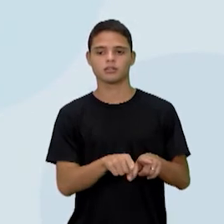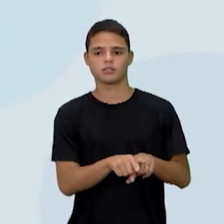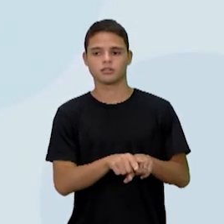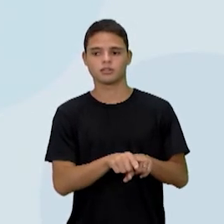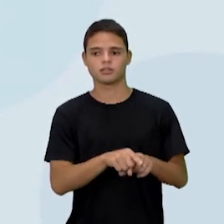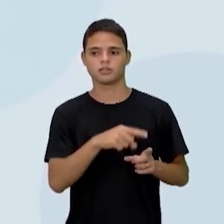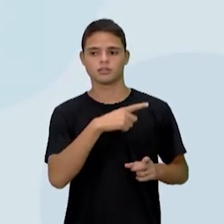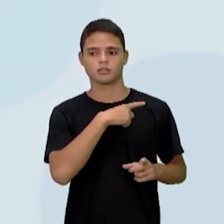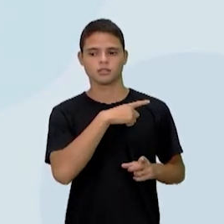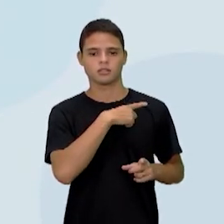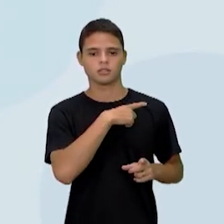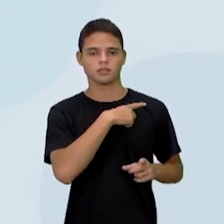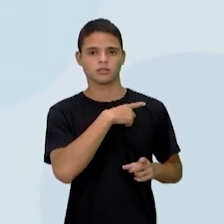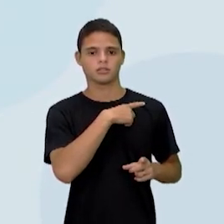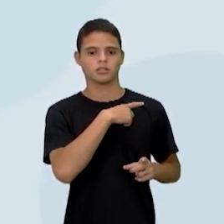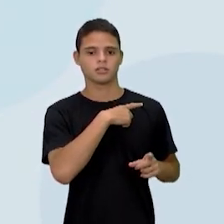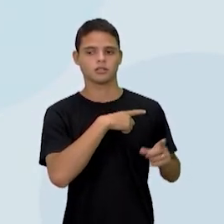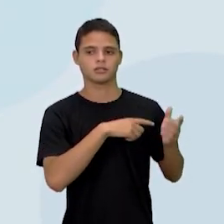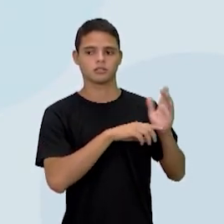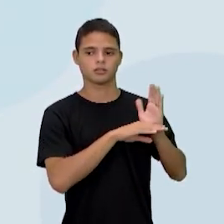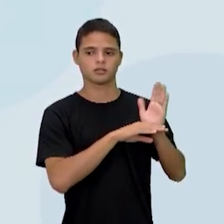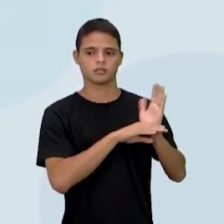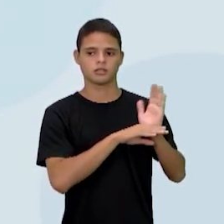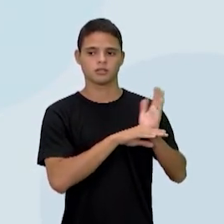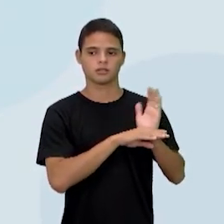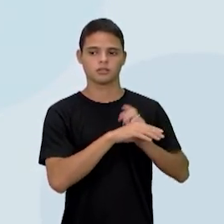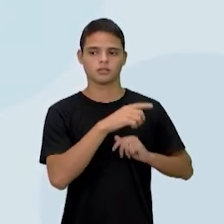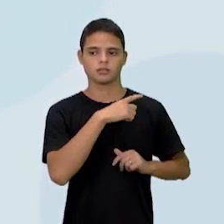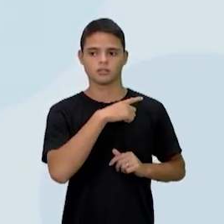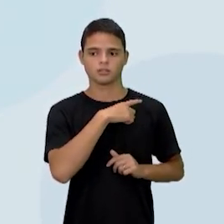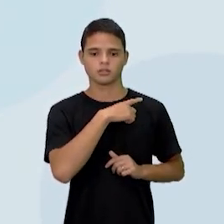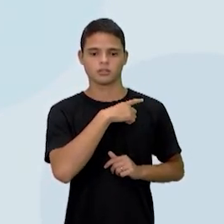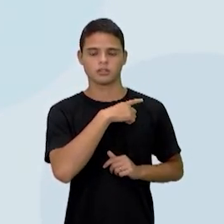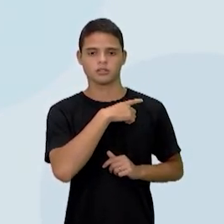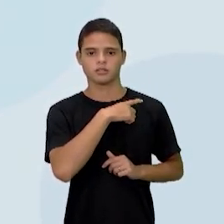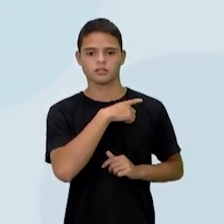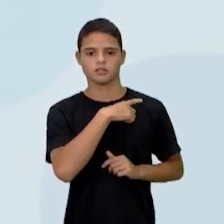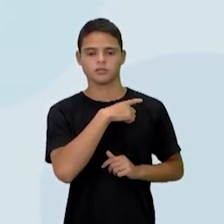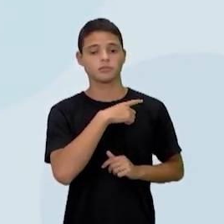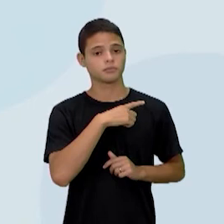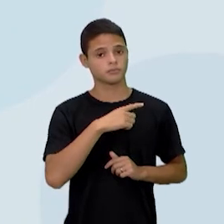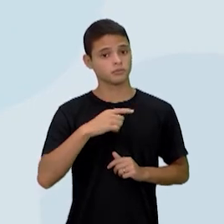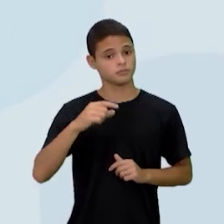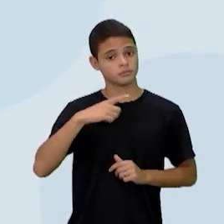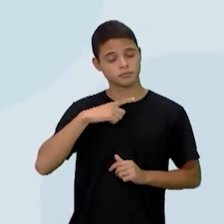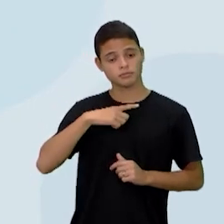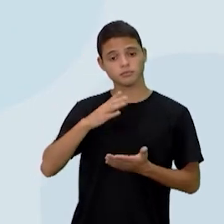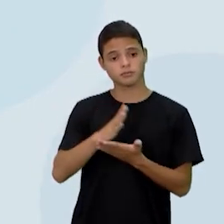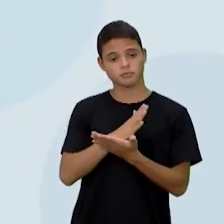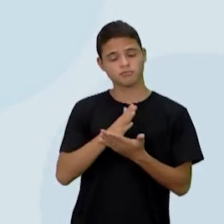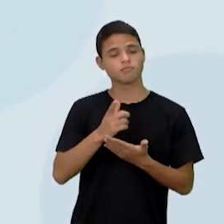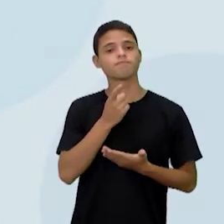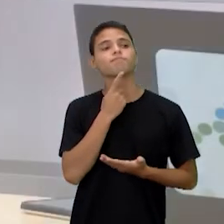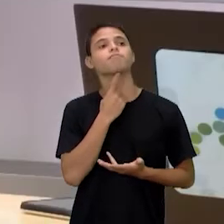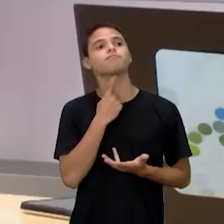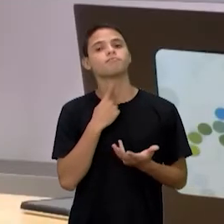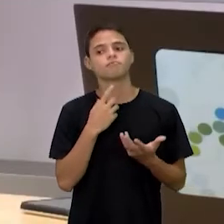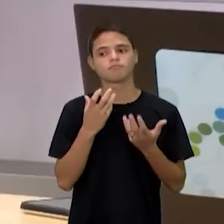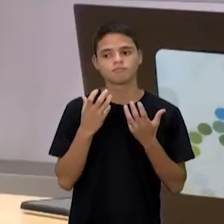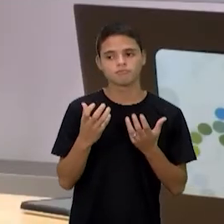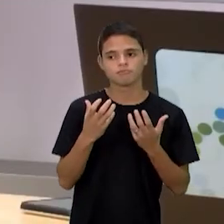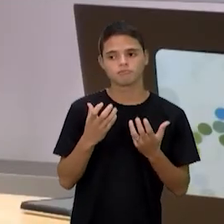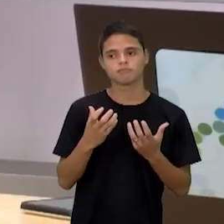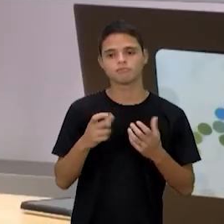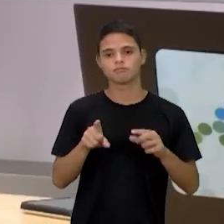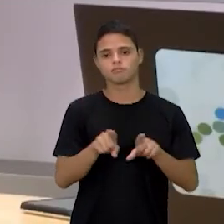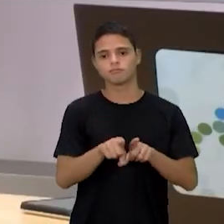passando, dá uma sensação boa, né? Sim. Tipo, olha que lanche maravilhoso, gostoso, olha como ela come com prazer, olha. E aí você associa